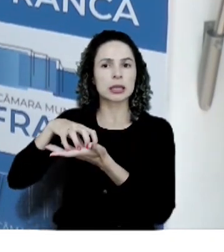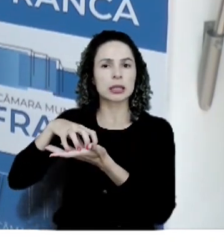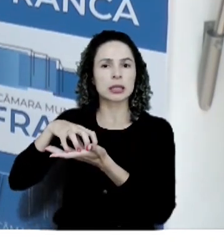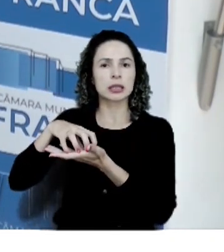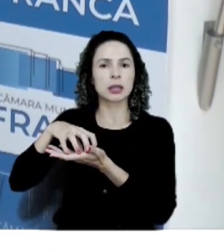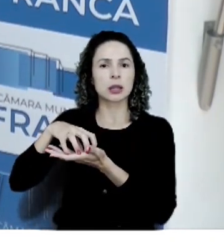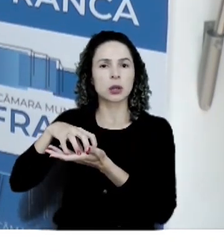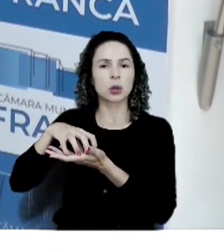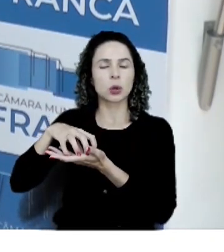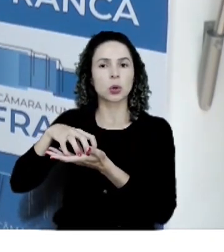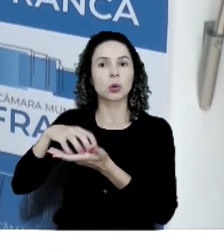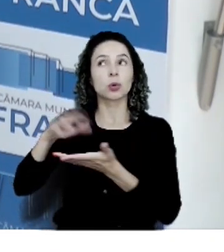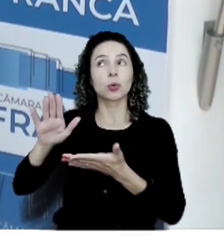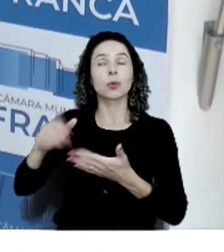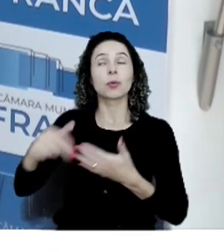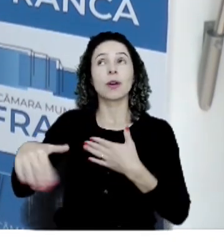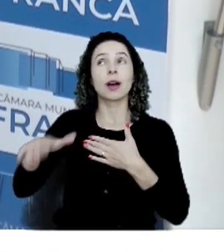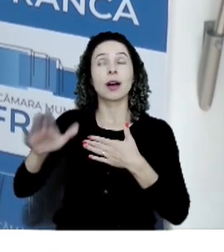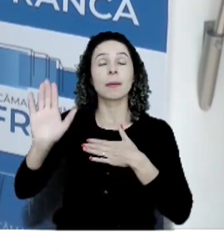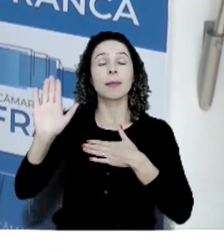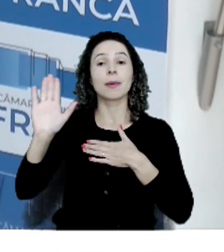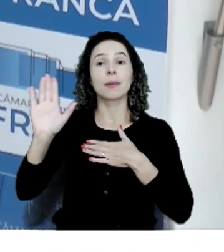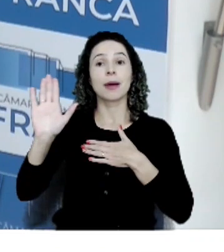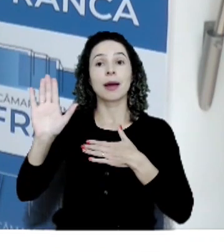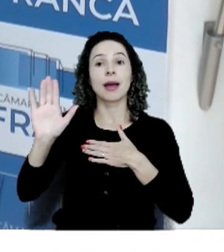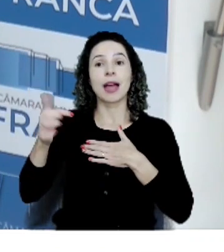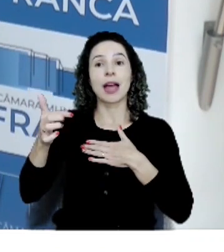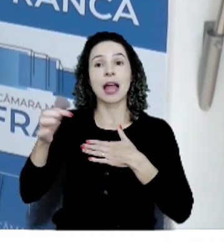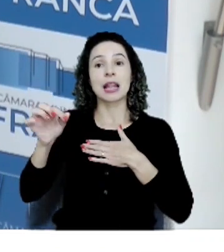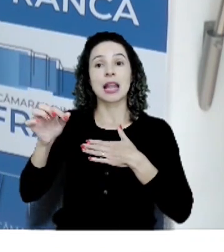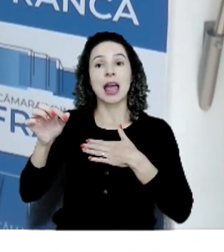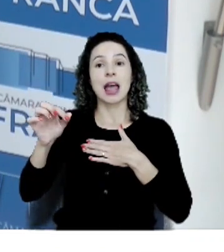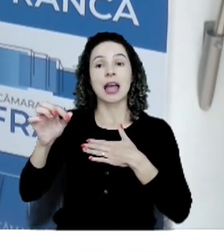do prometido 10 leitos,